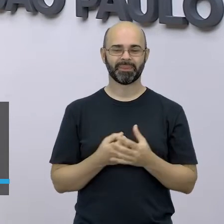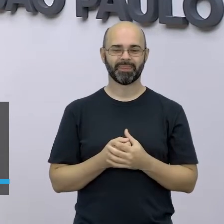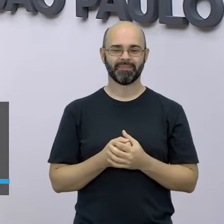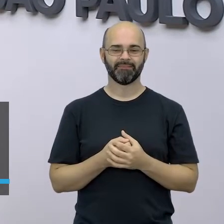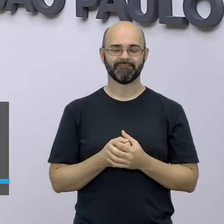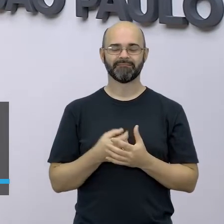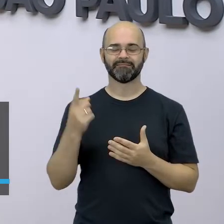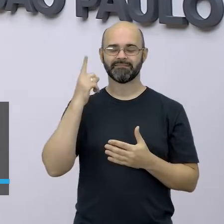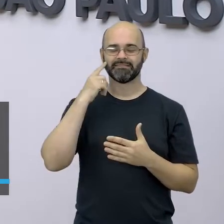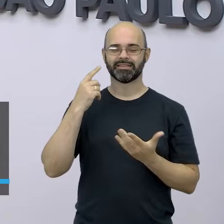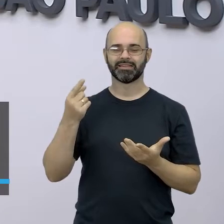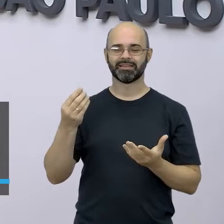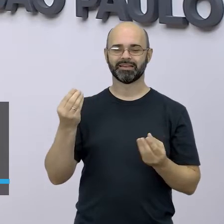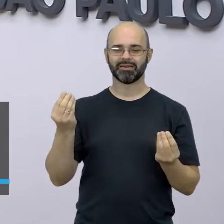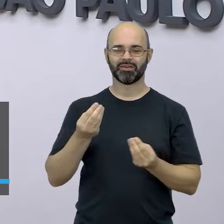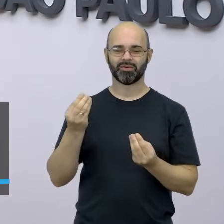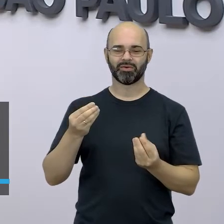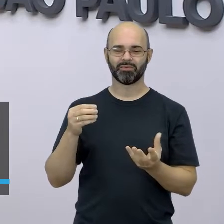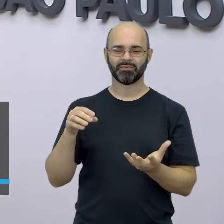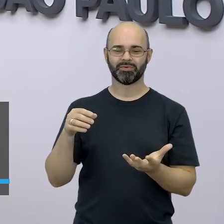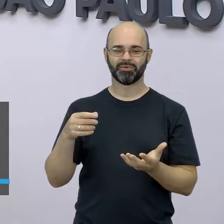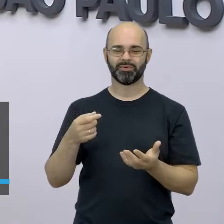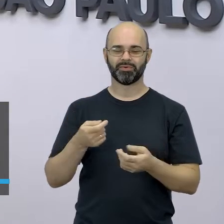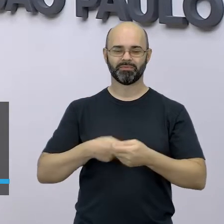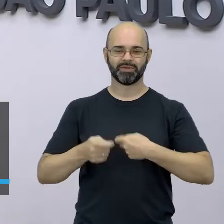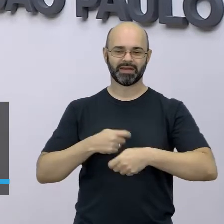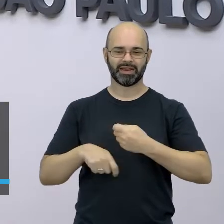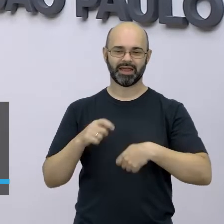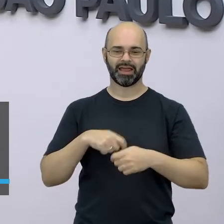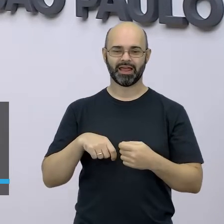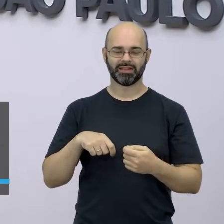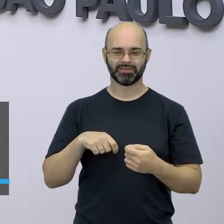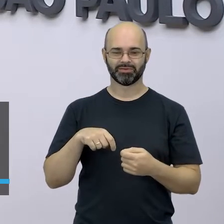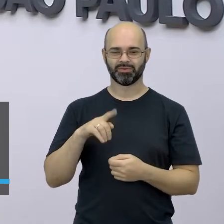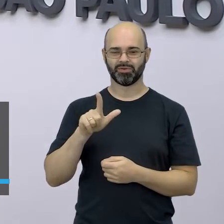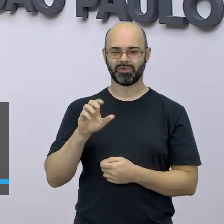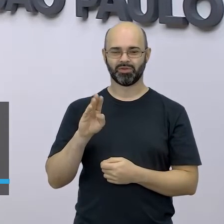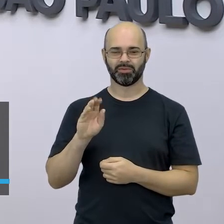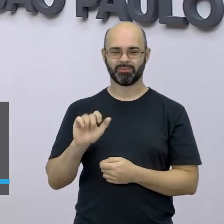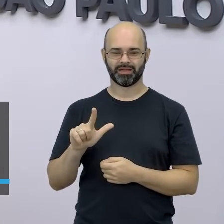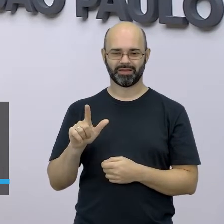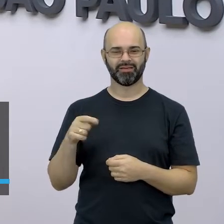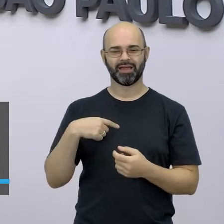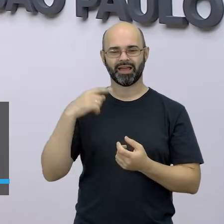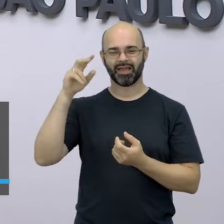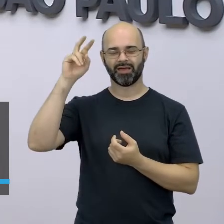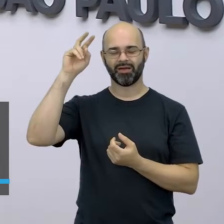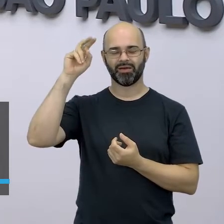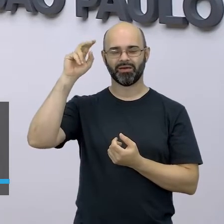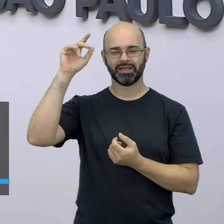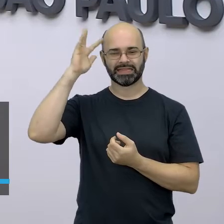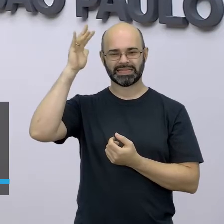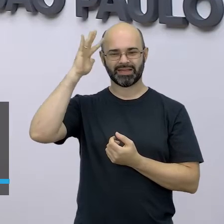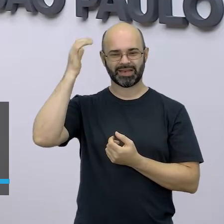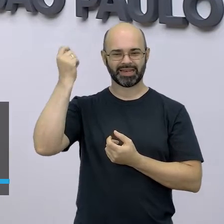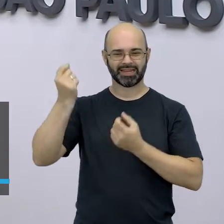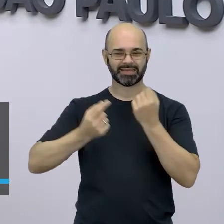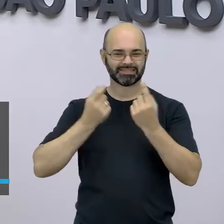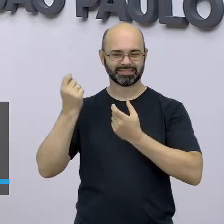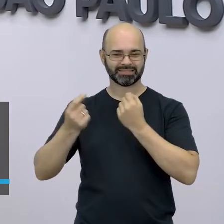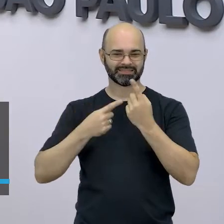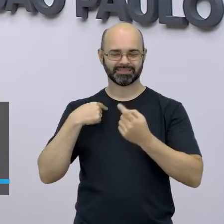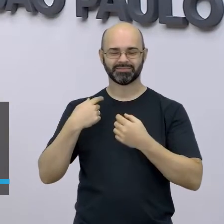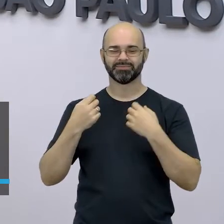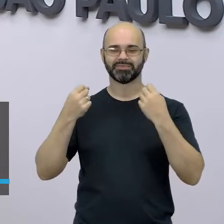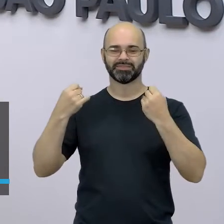esse mercado global aí, né? Então, pessoal, eu falei algumas dessas teorias, eu não vou falar muito mais delas, porque eu já gastei um bom tempo